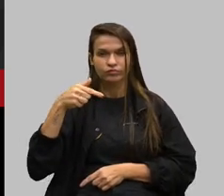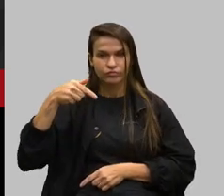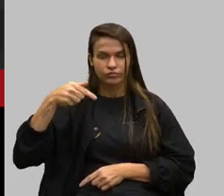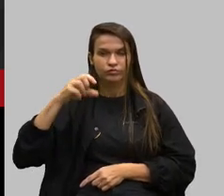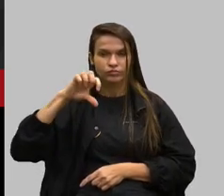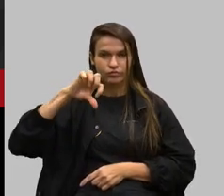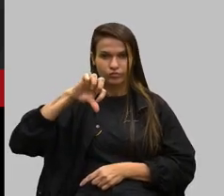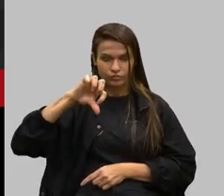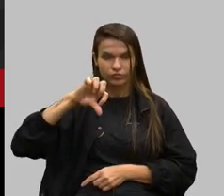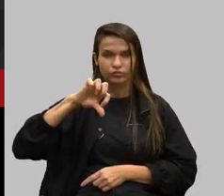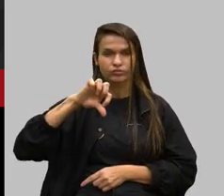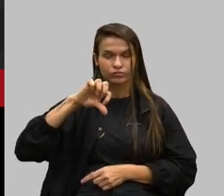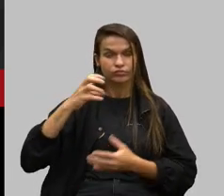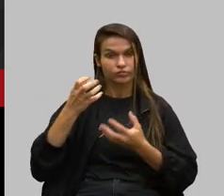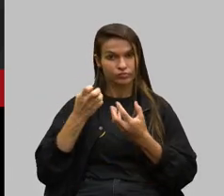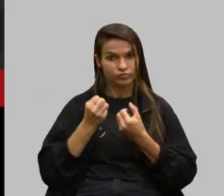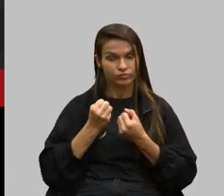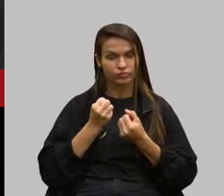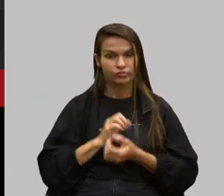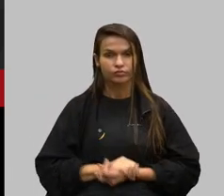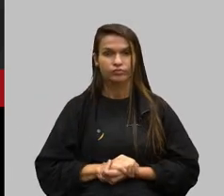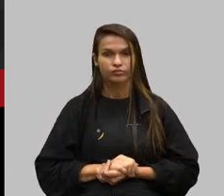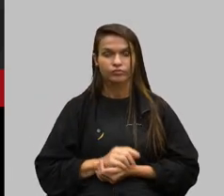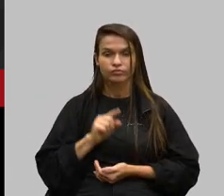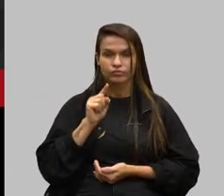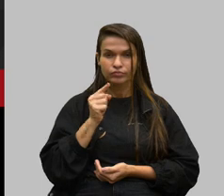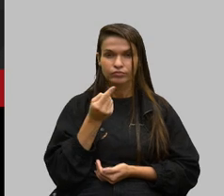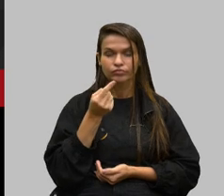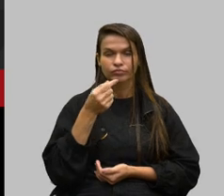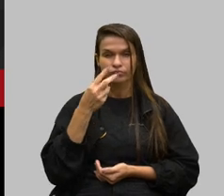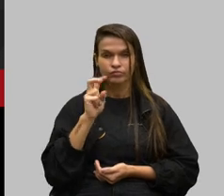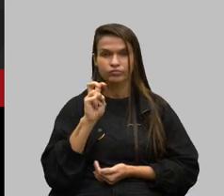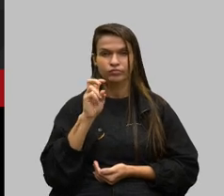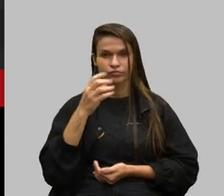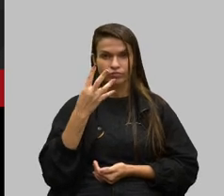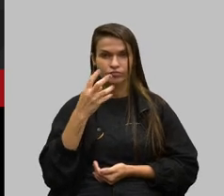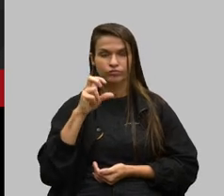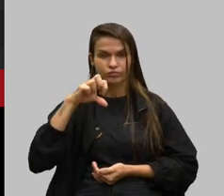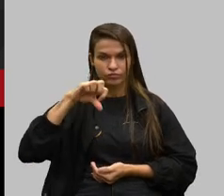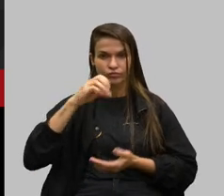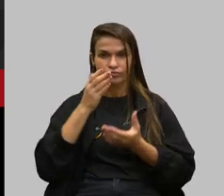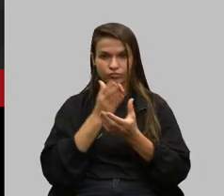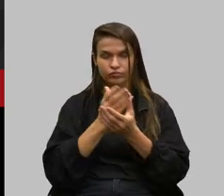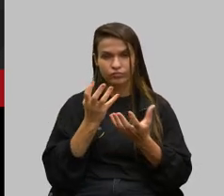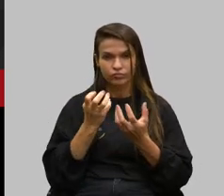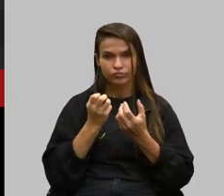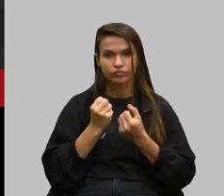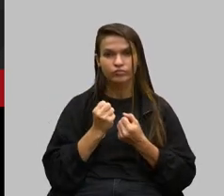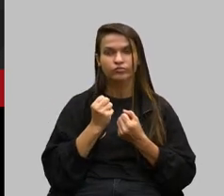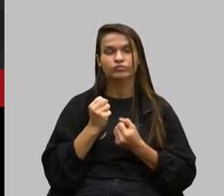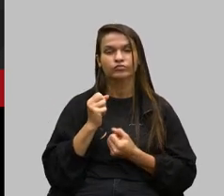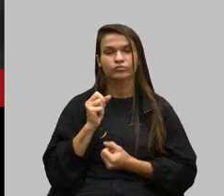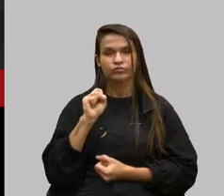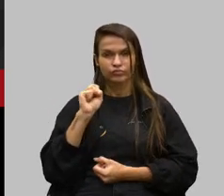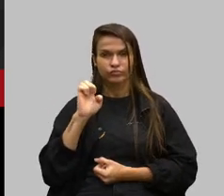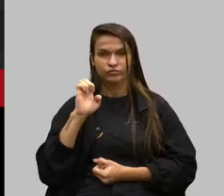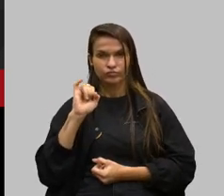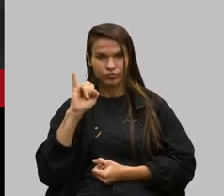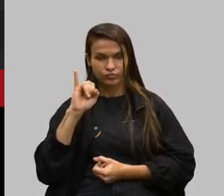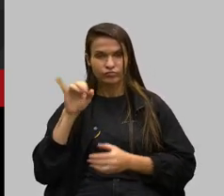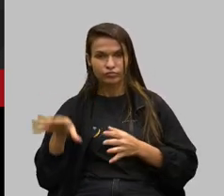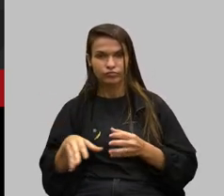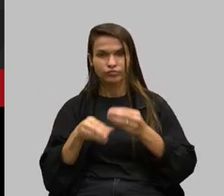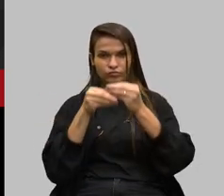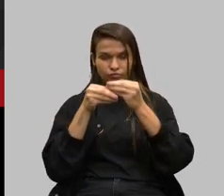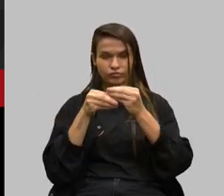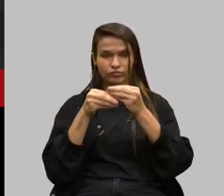2779 recebidas 549 processos recebidos via sei desde a implementação do